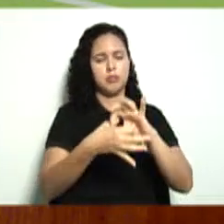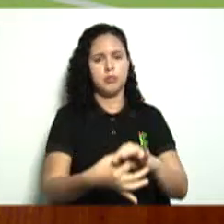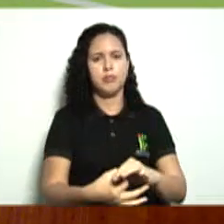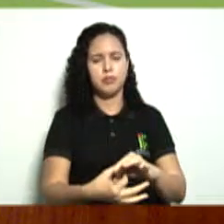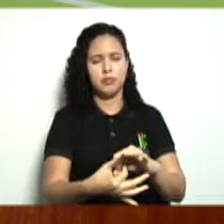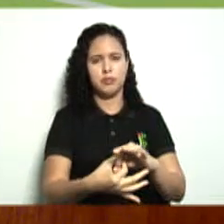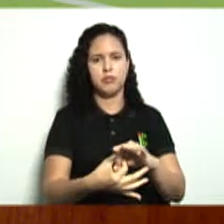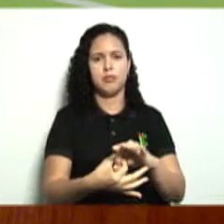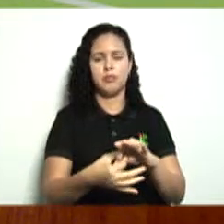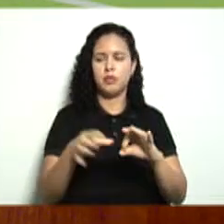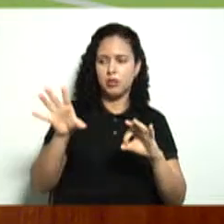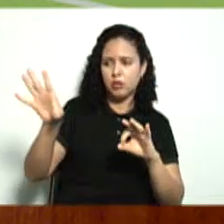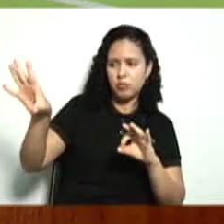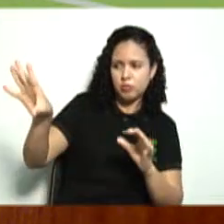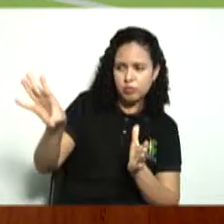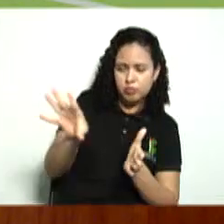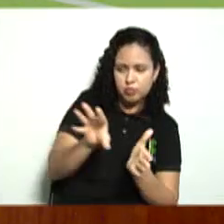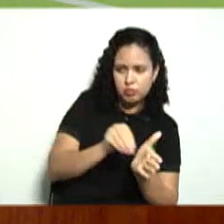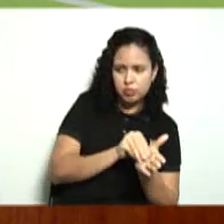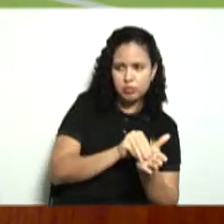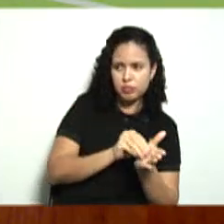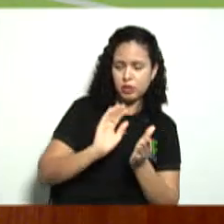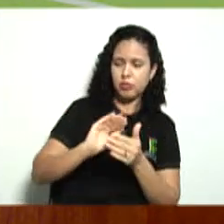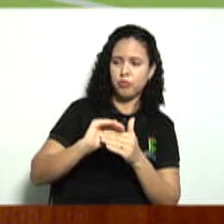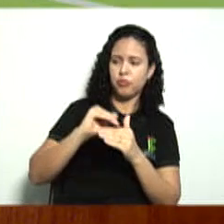quer trazer alguma coisa de fora da sua